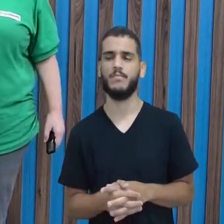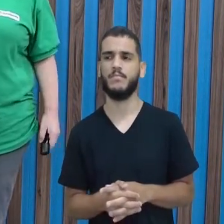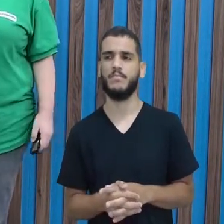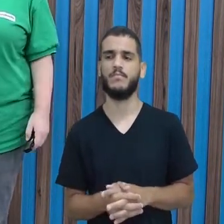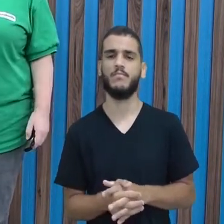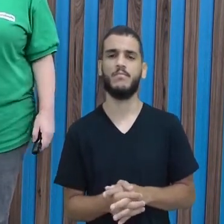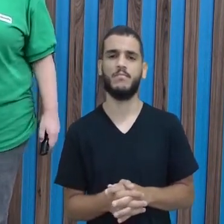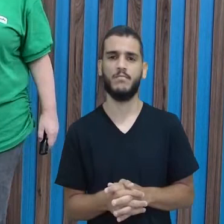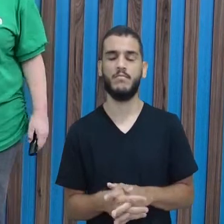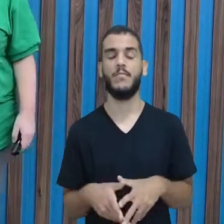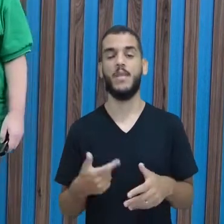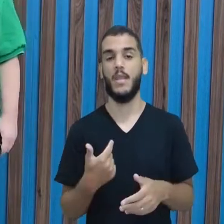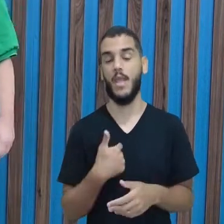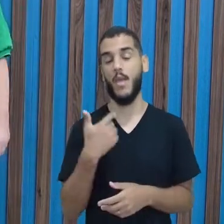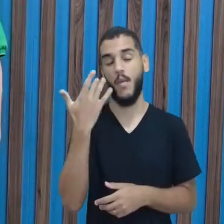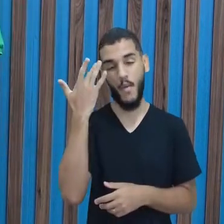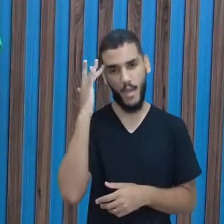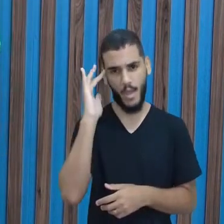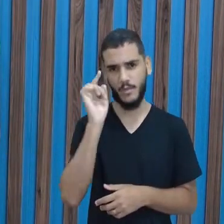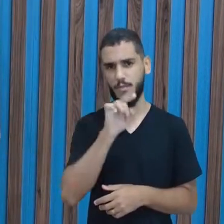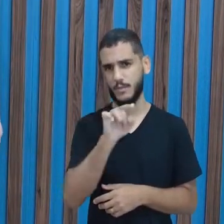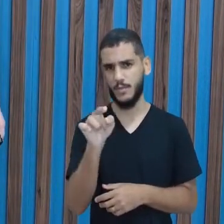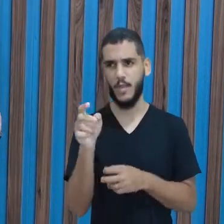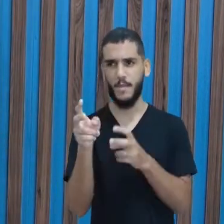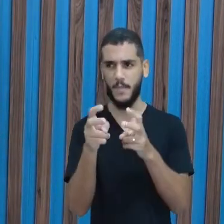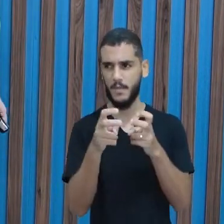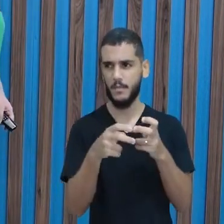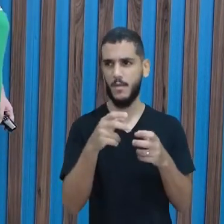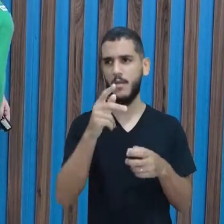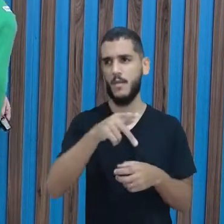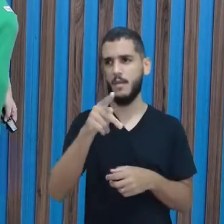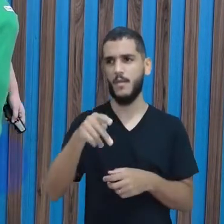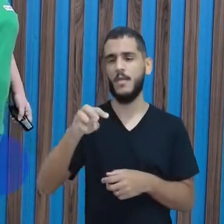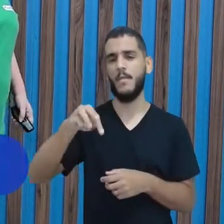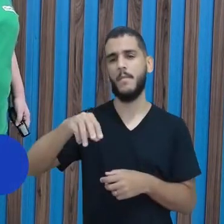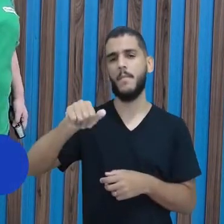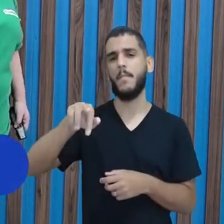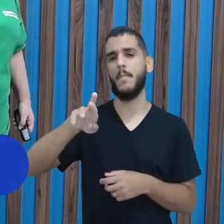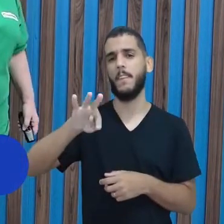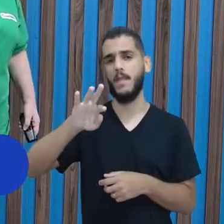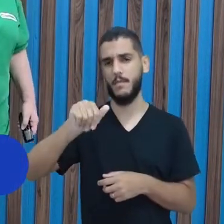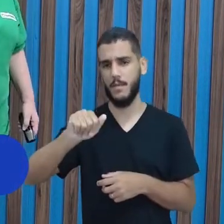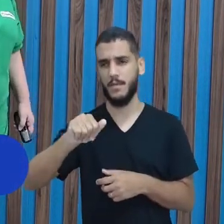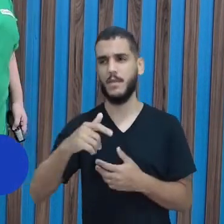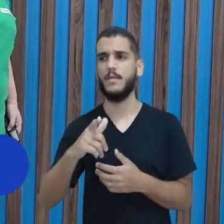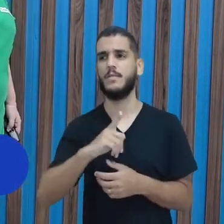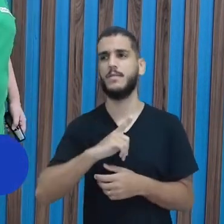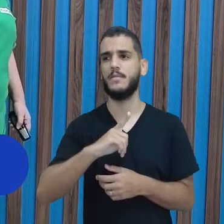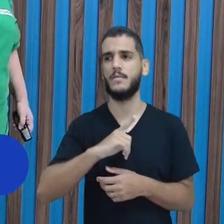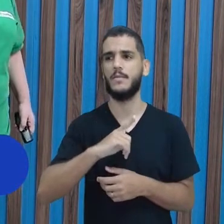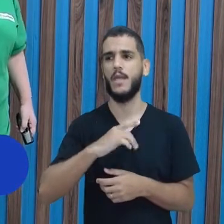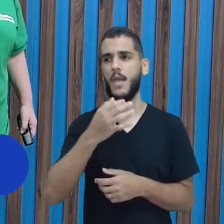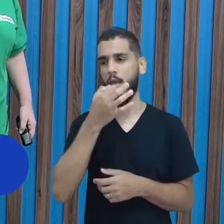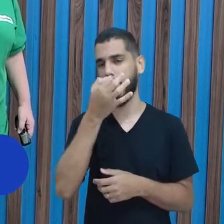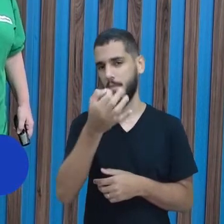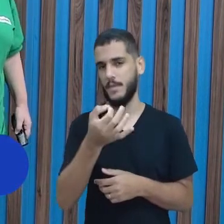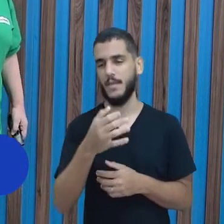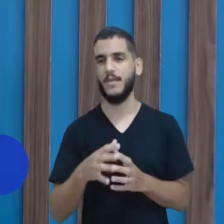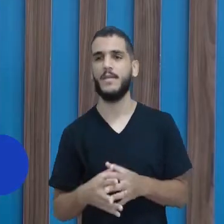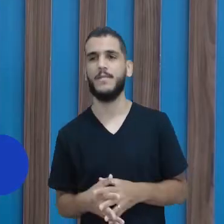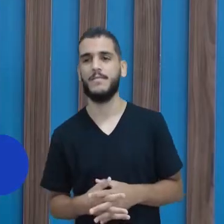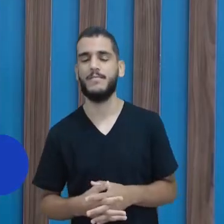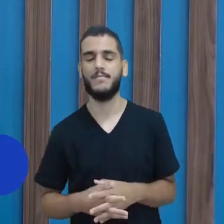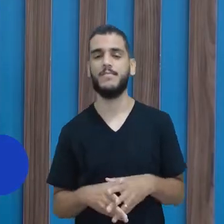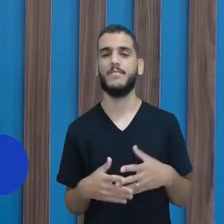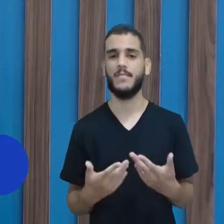ficou simples vocês perceberem isso. Marta, tem alguma coisa, alguma observação para fazer?